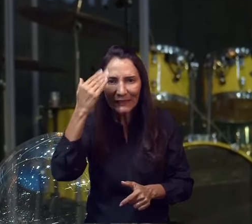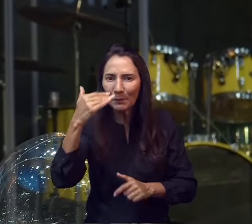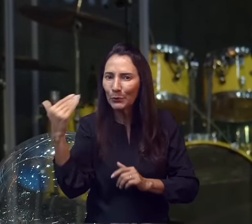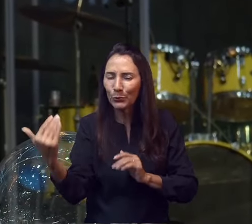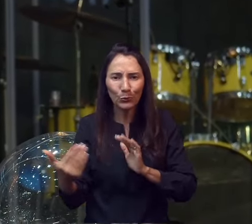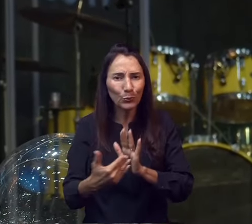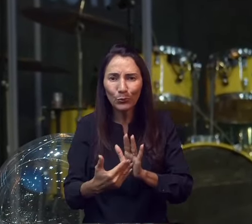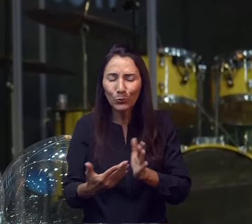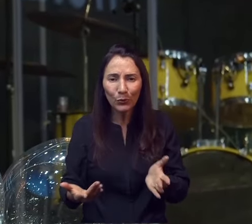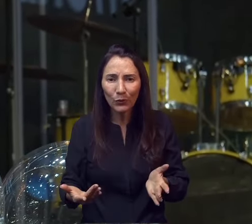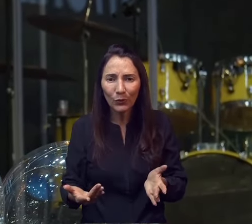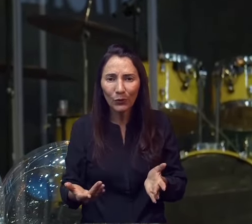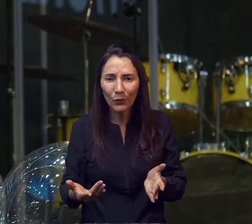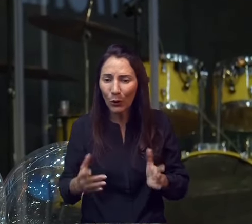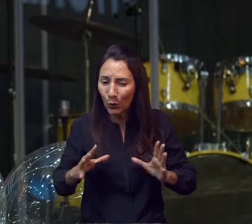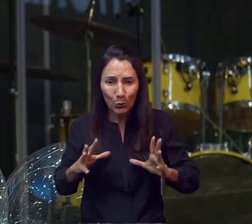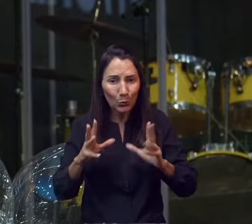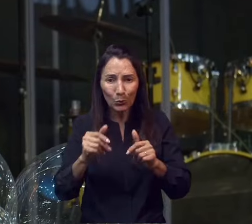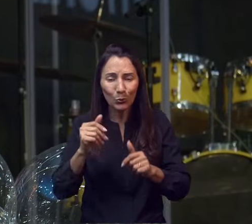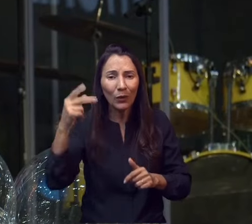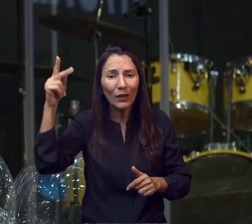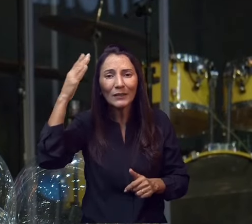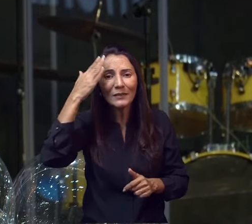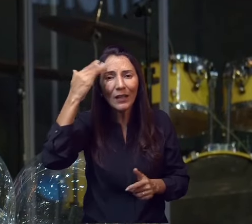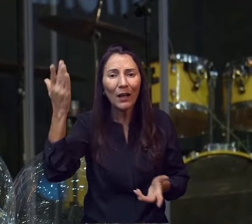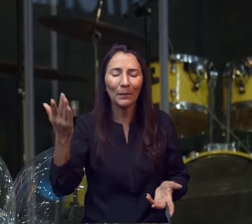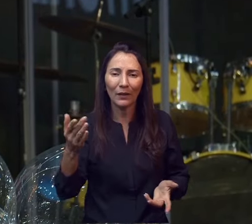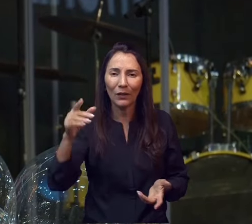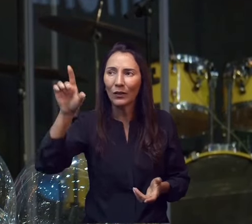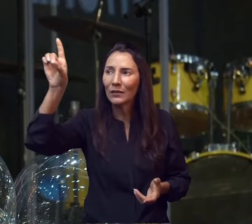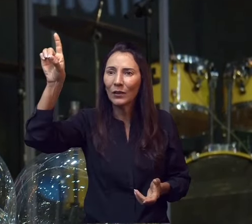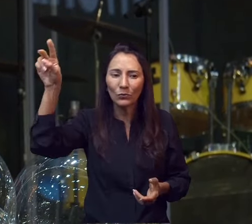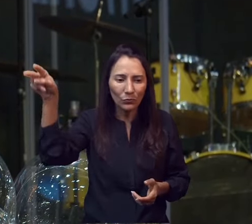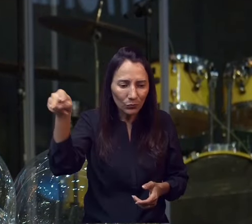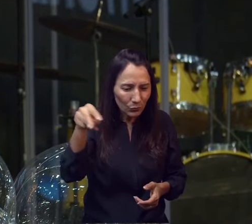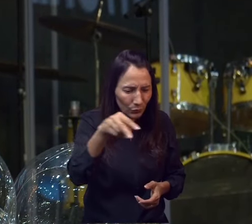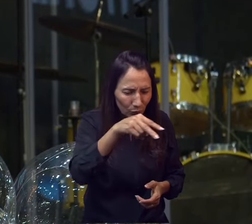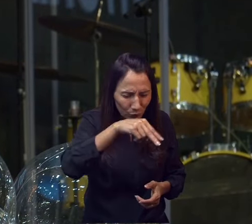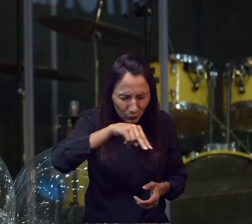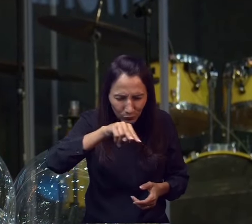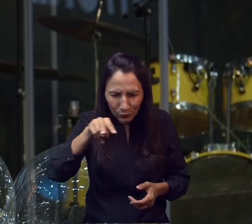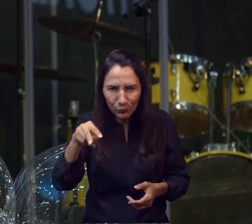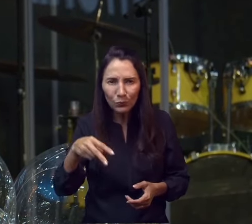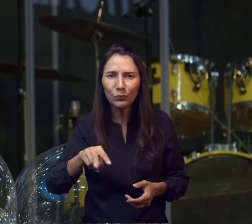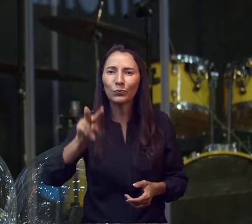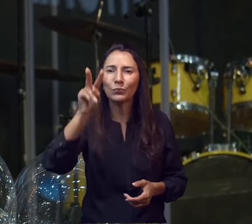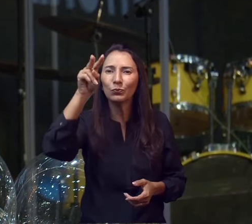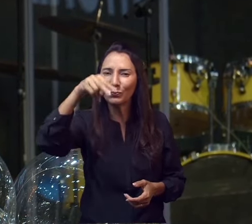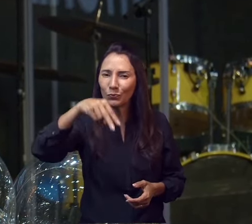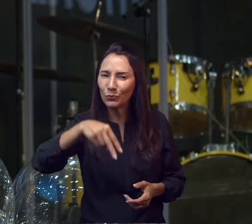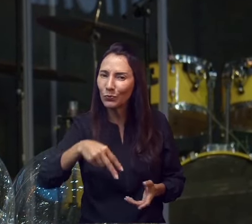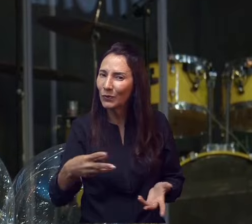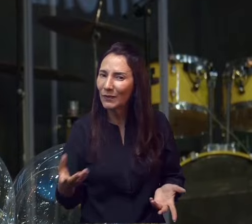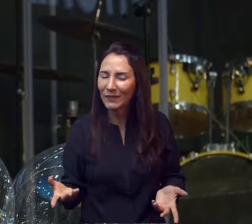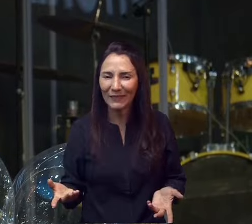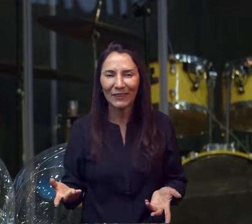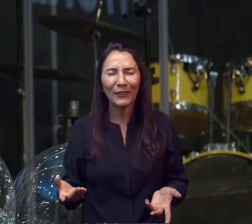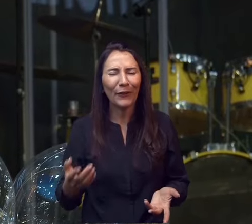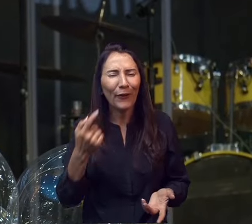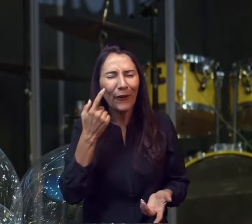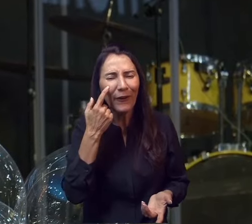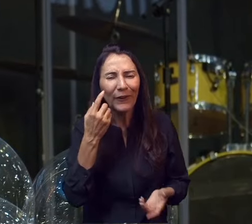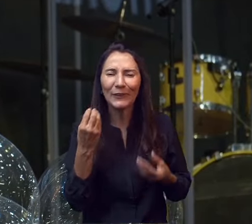15 3 diz que os olhos do senhor estão em todo lugar contemplando o mouse agora queridão Olha que